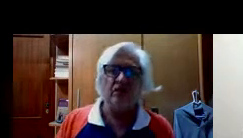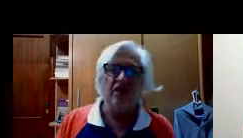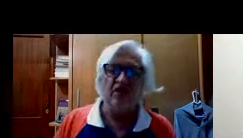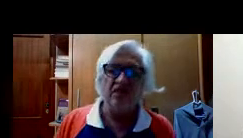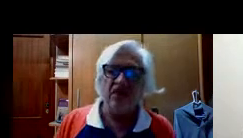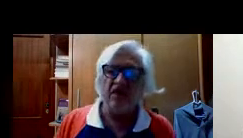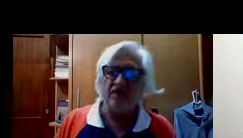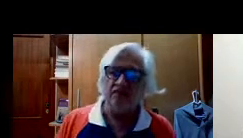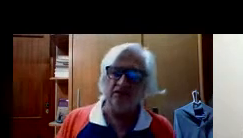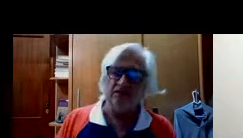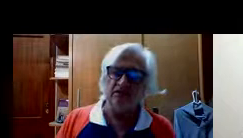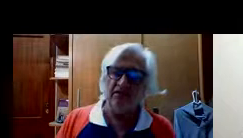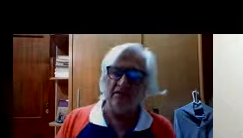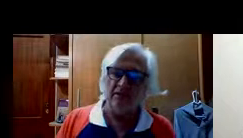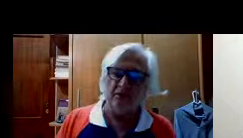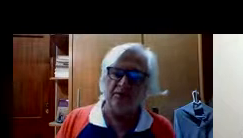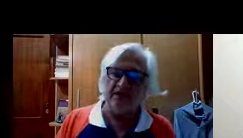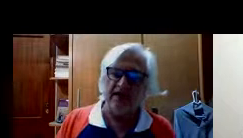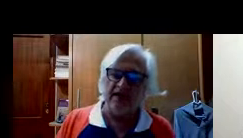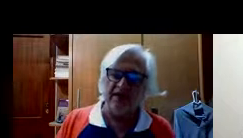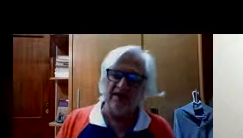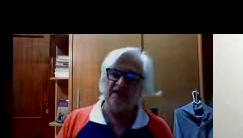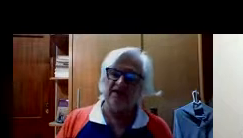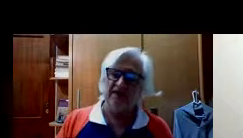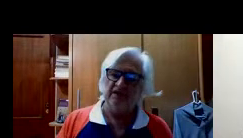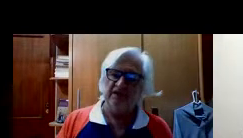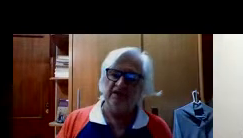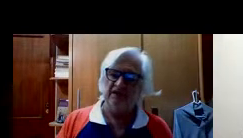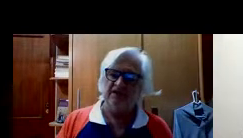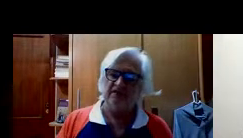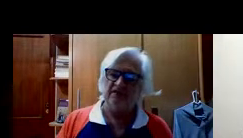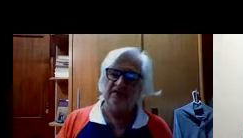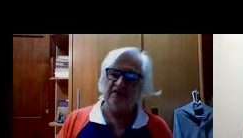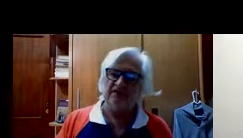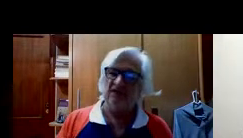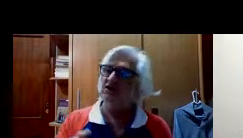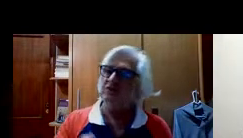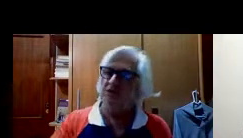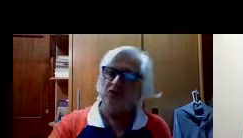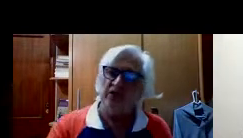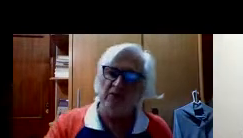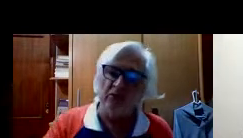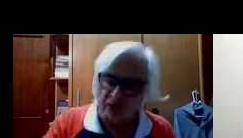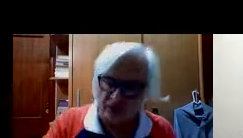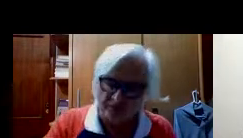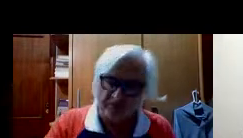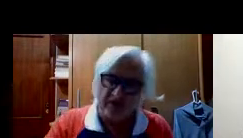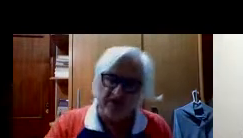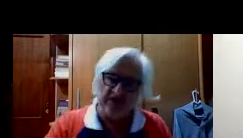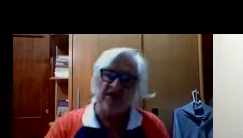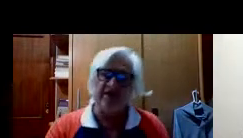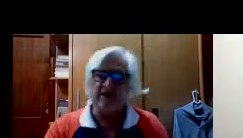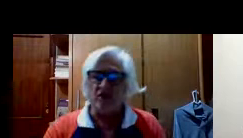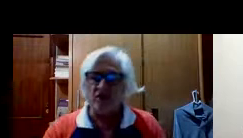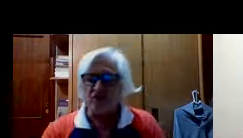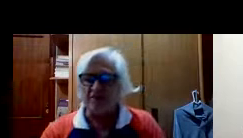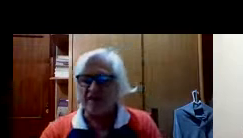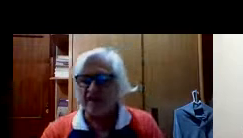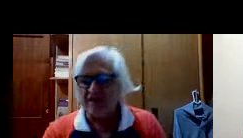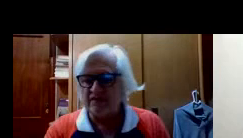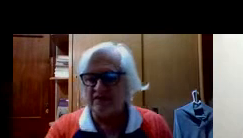Isso dificilmente é uma propriedade que a gente procura muito, mas